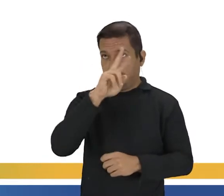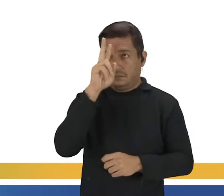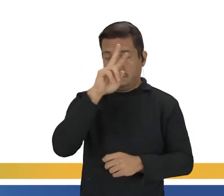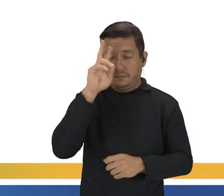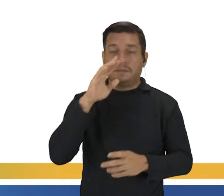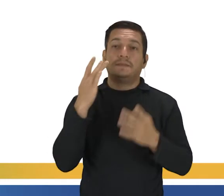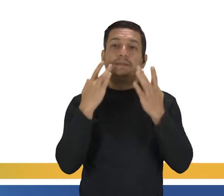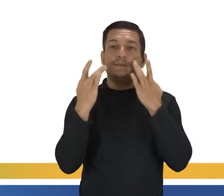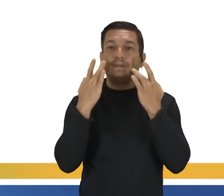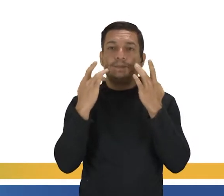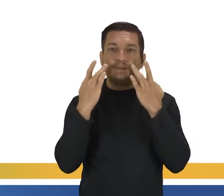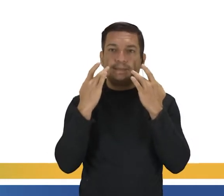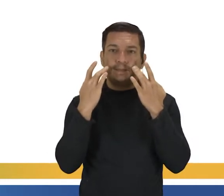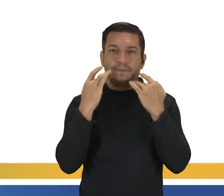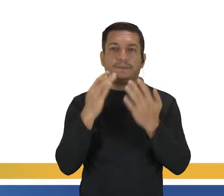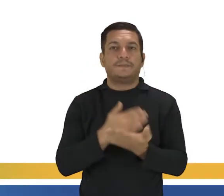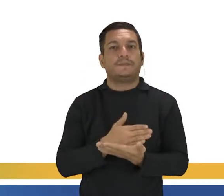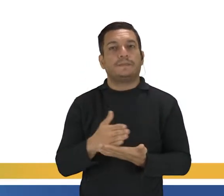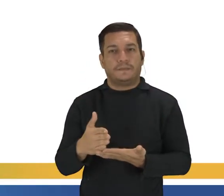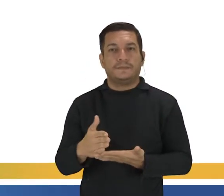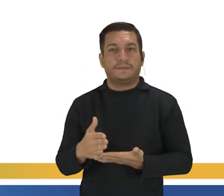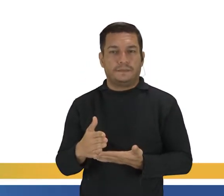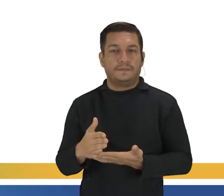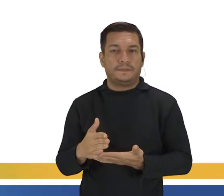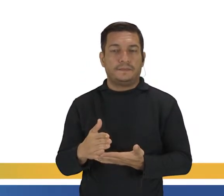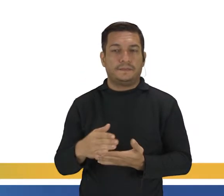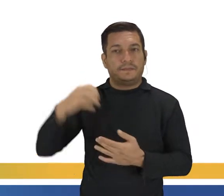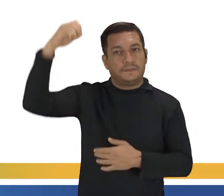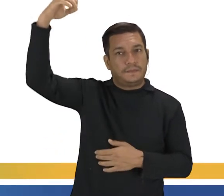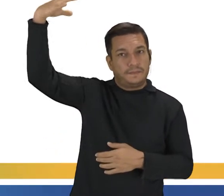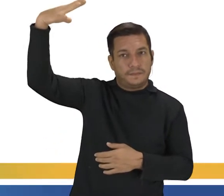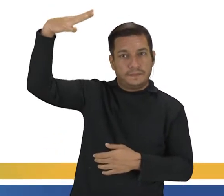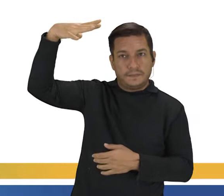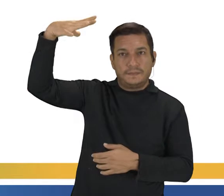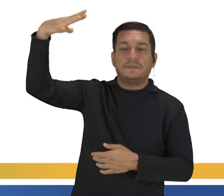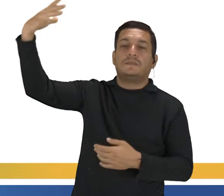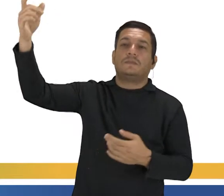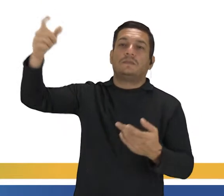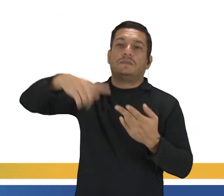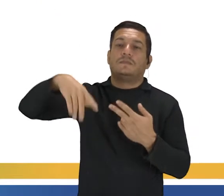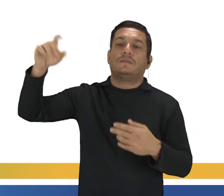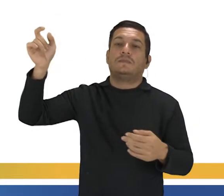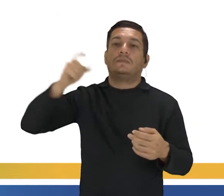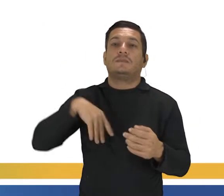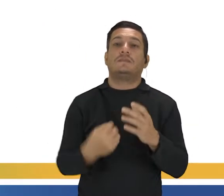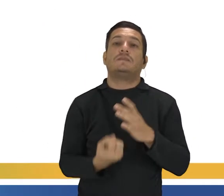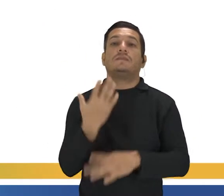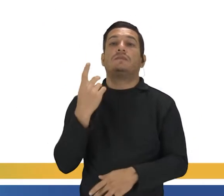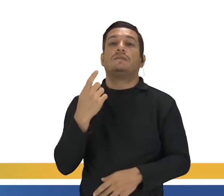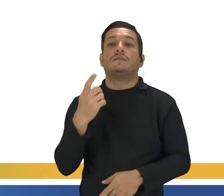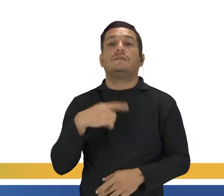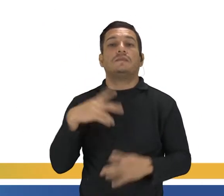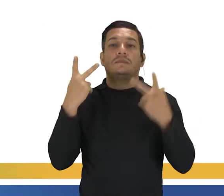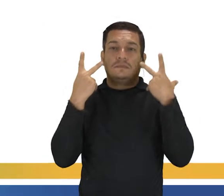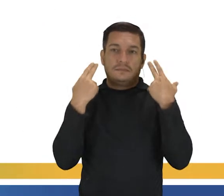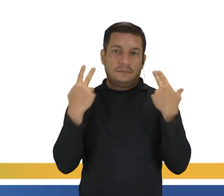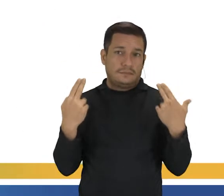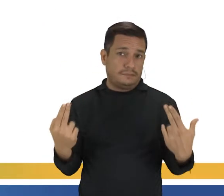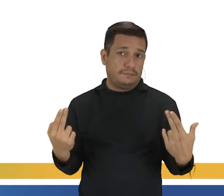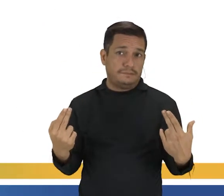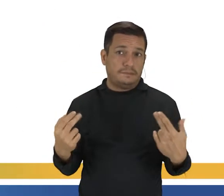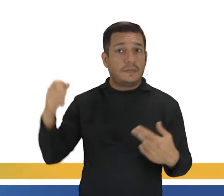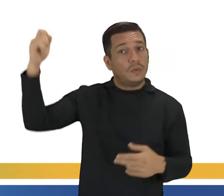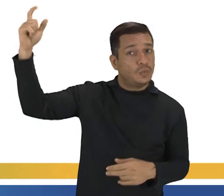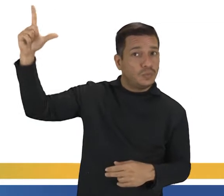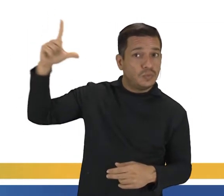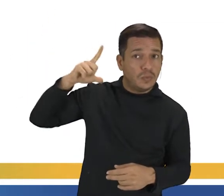o teatro, o início da história da iluminação com o teatro surge totalmente de modo natural, à luz